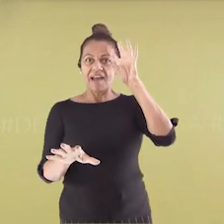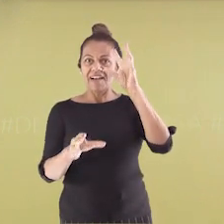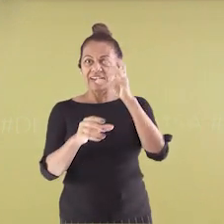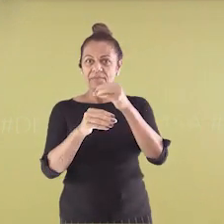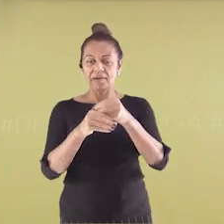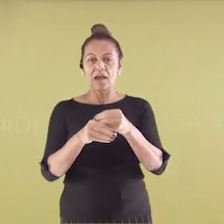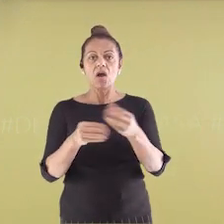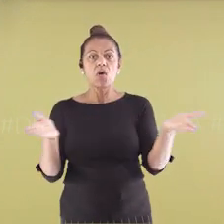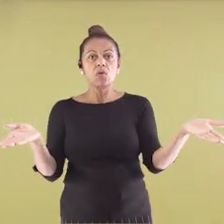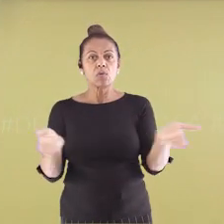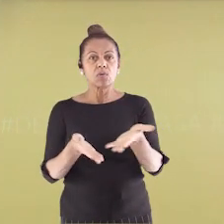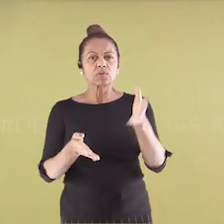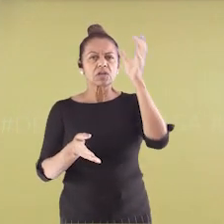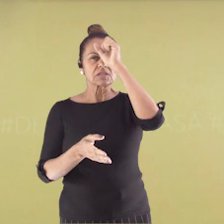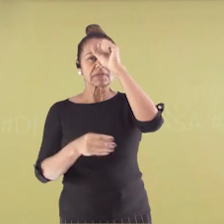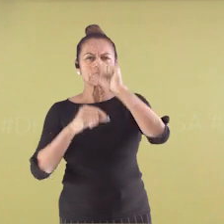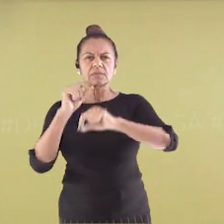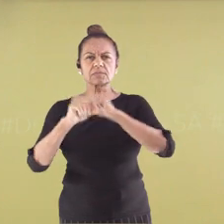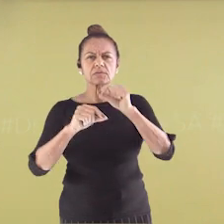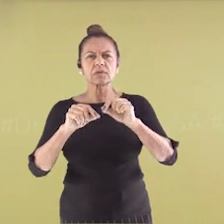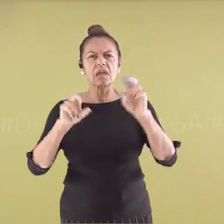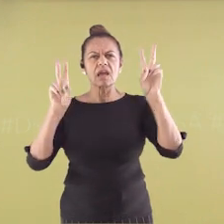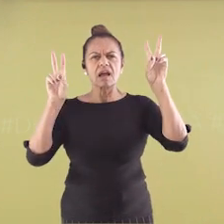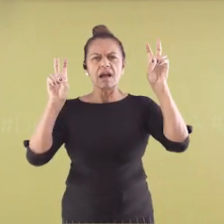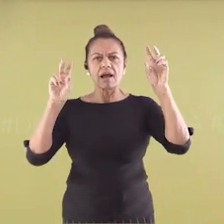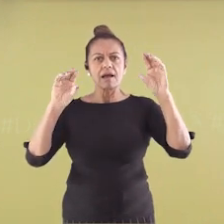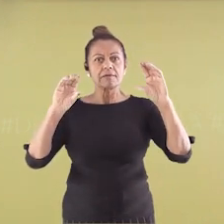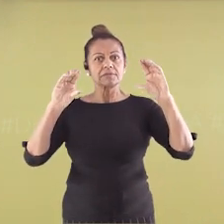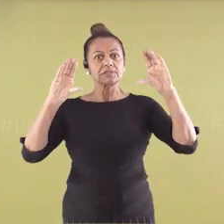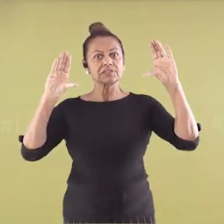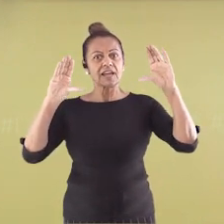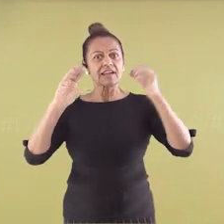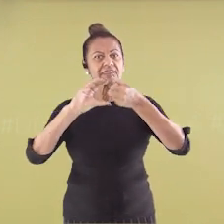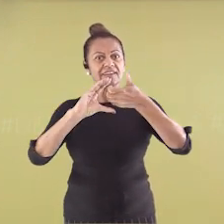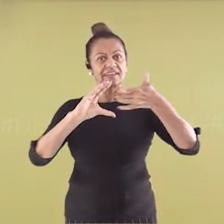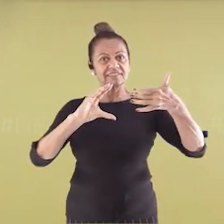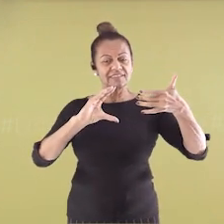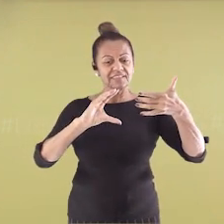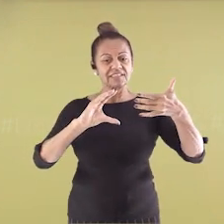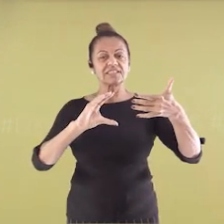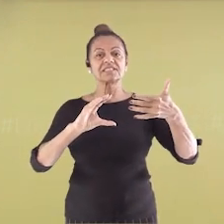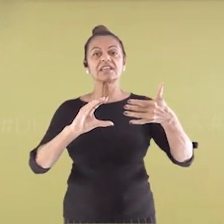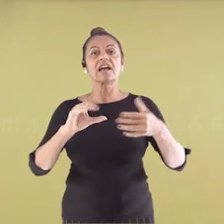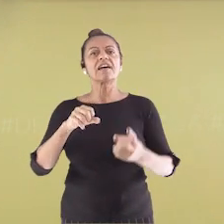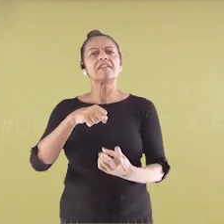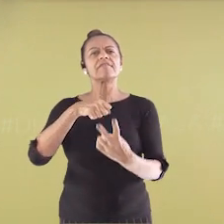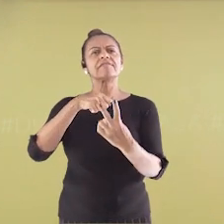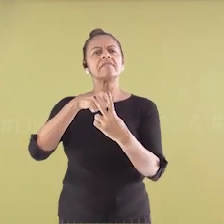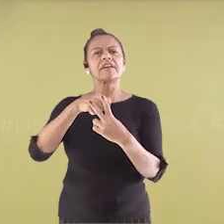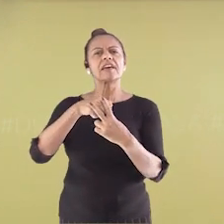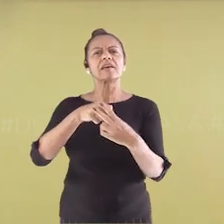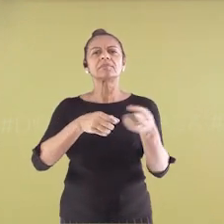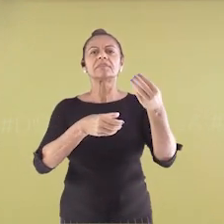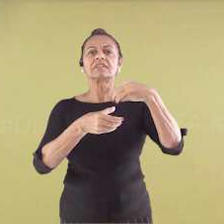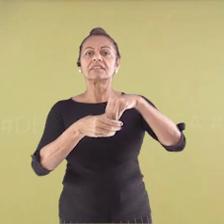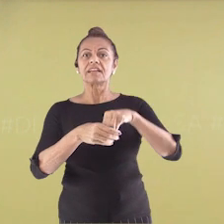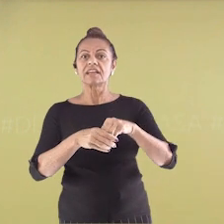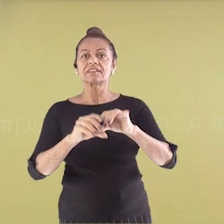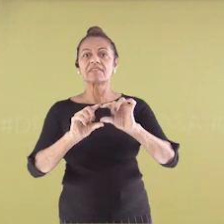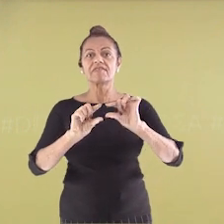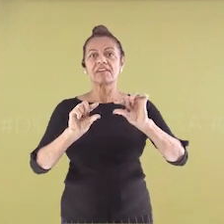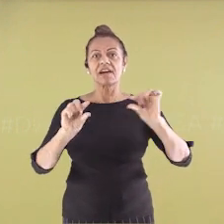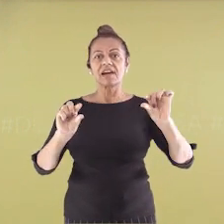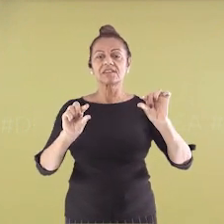gente aprendeu o que é uma manchete e as características, o que é verbo, diferença entre frase